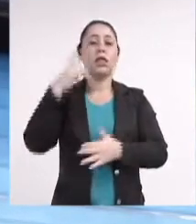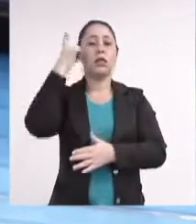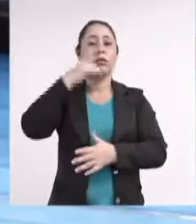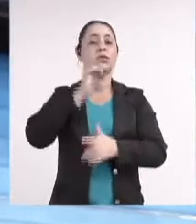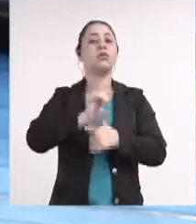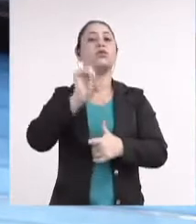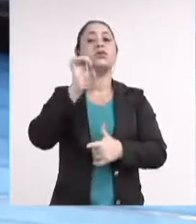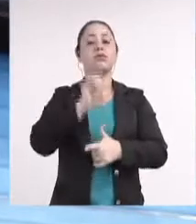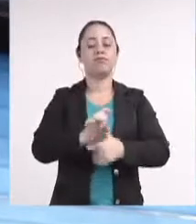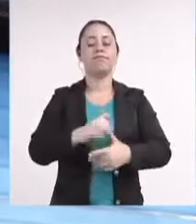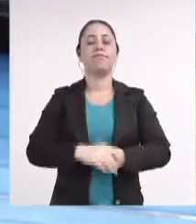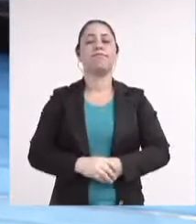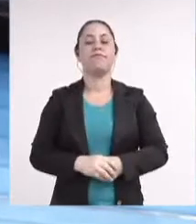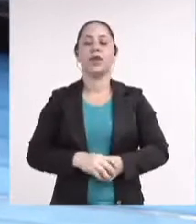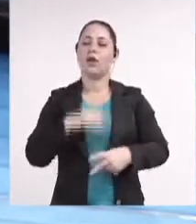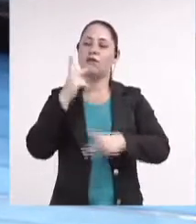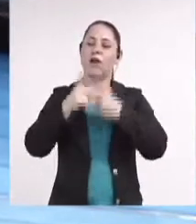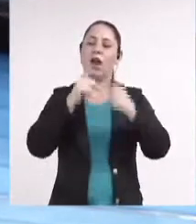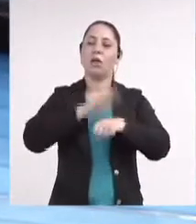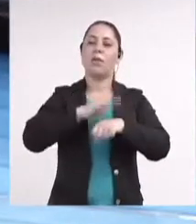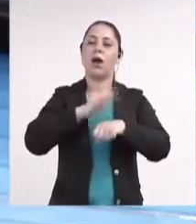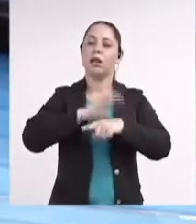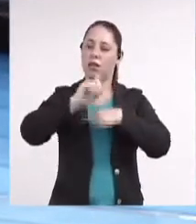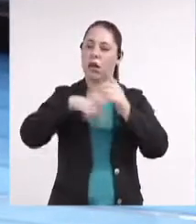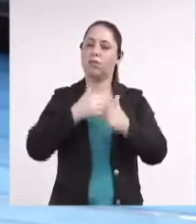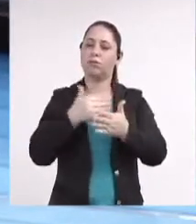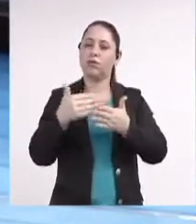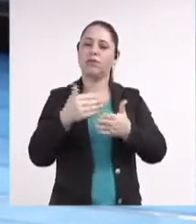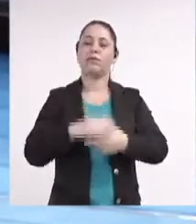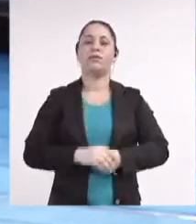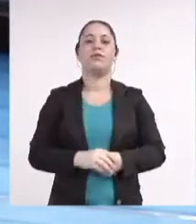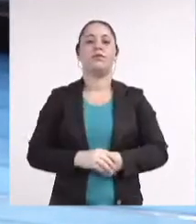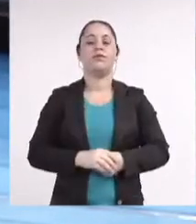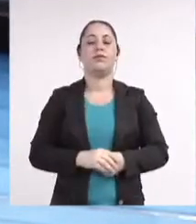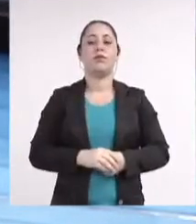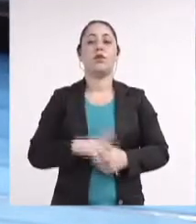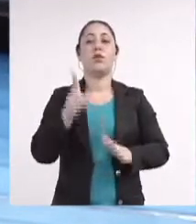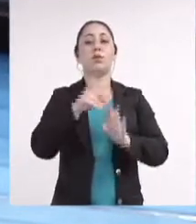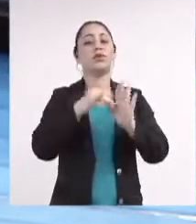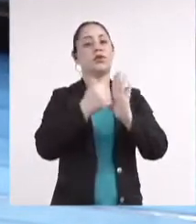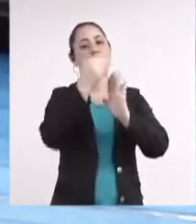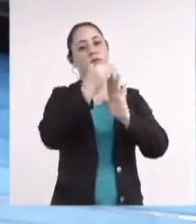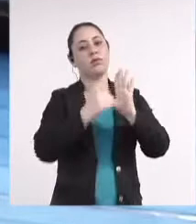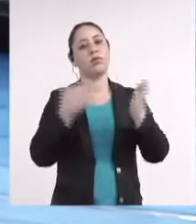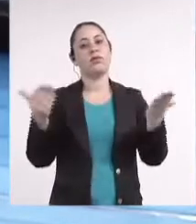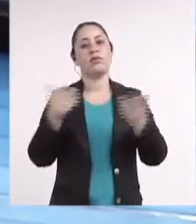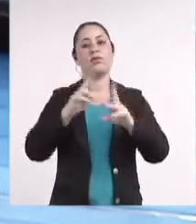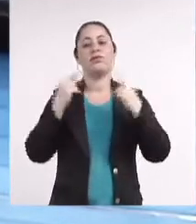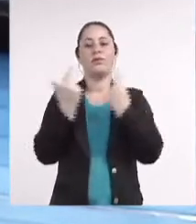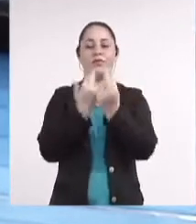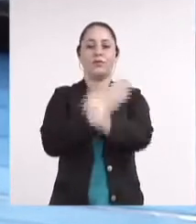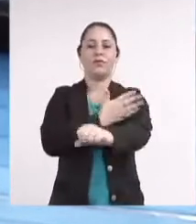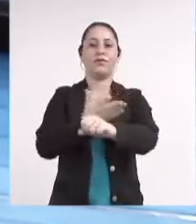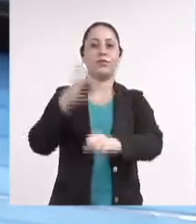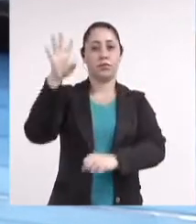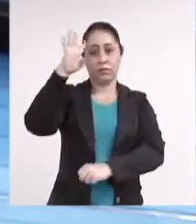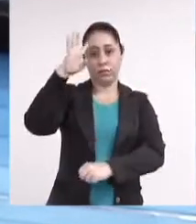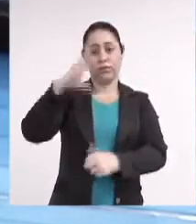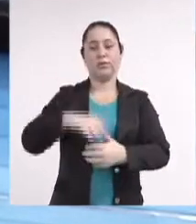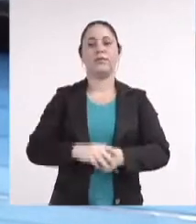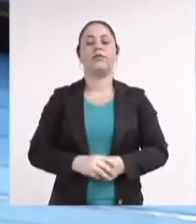deputada estadual. A gente fala mais sobre isso daqui a pouquinho. Vamos falar sobre os projetos que estão pautados para a sessão desta